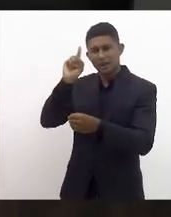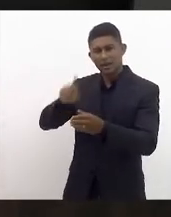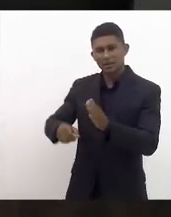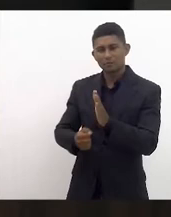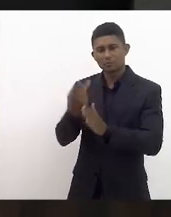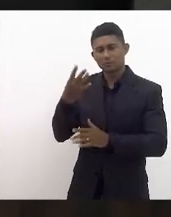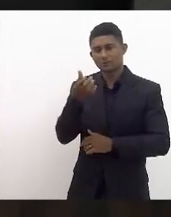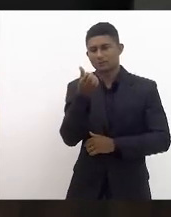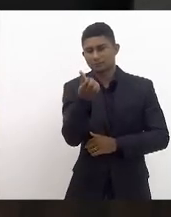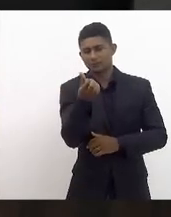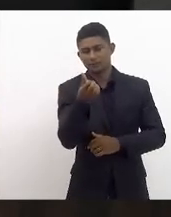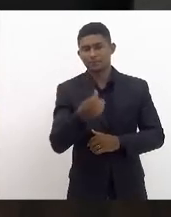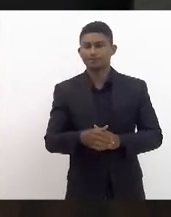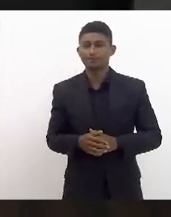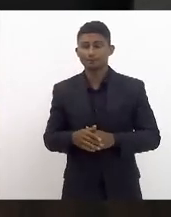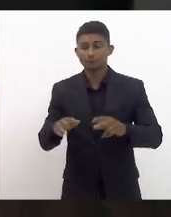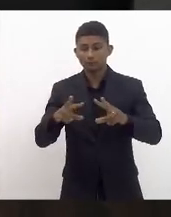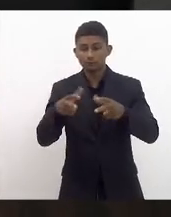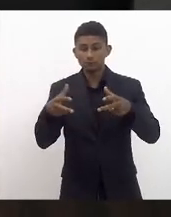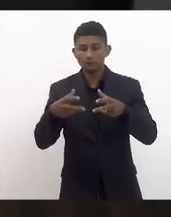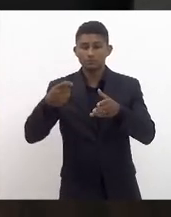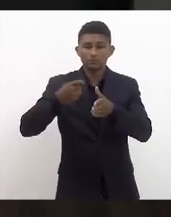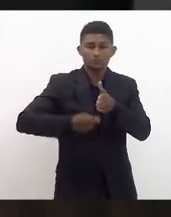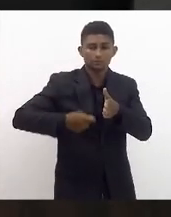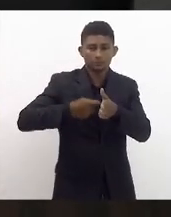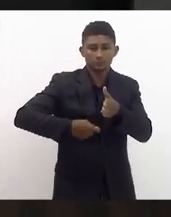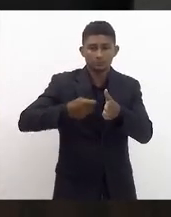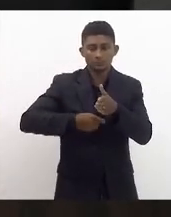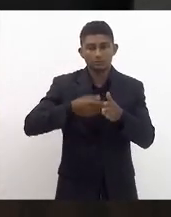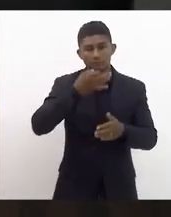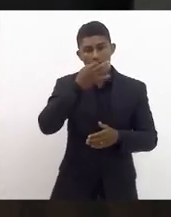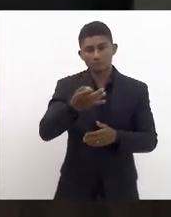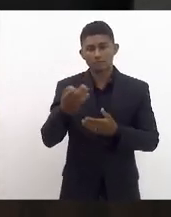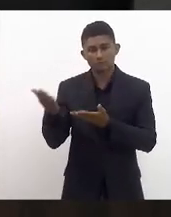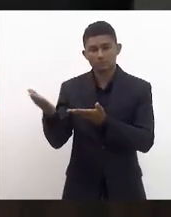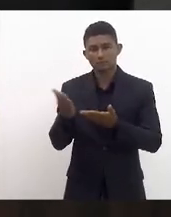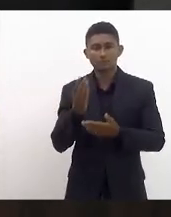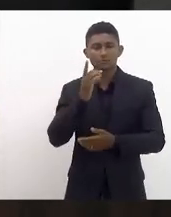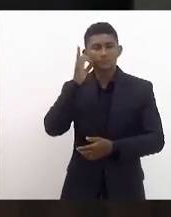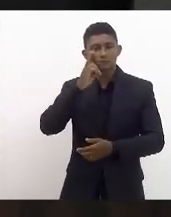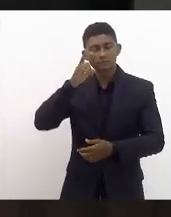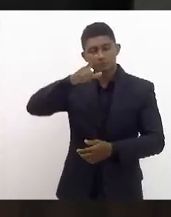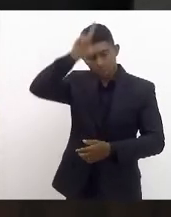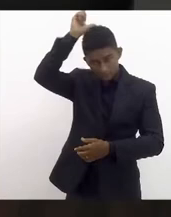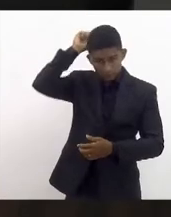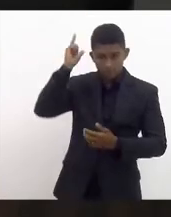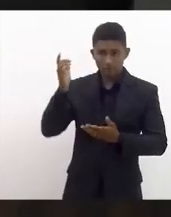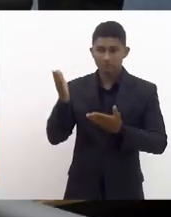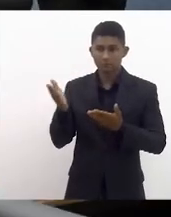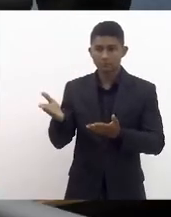empregos. Pela Comissão de Tributação, deputado Luiz Paulo.